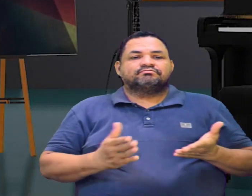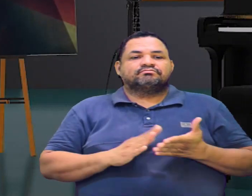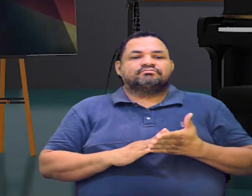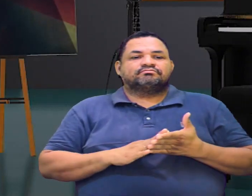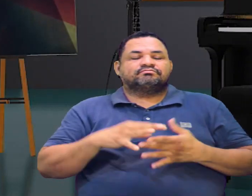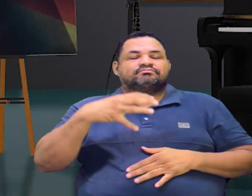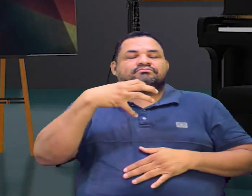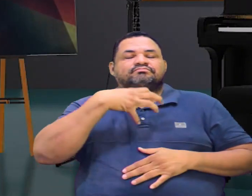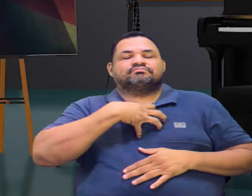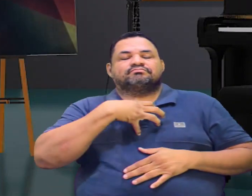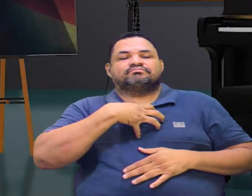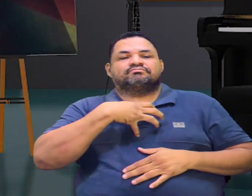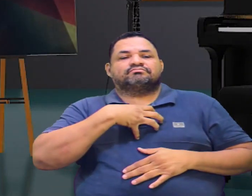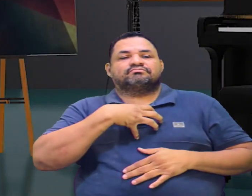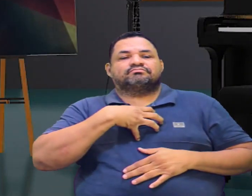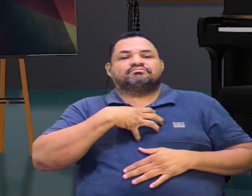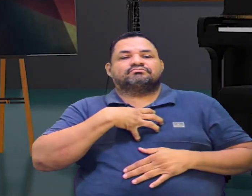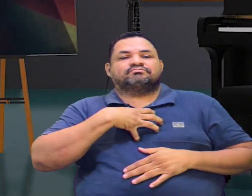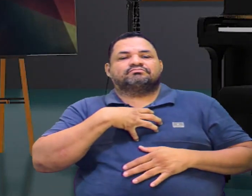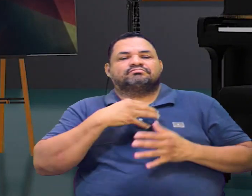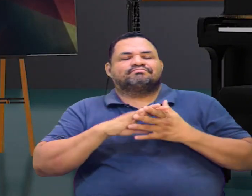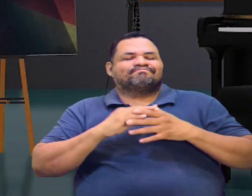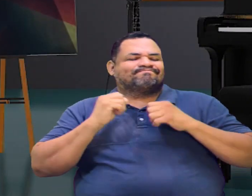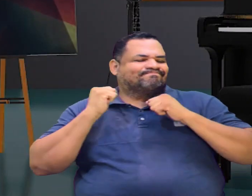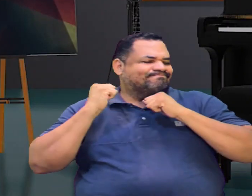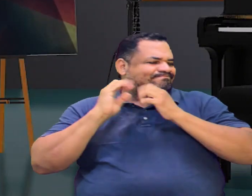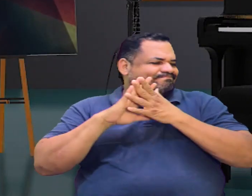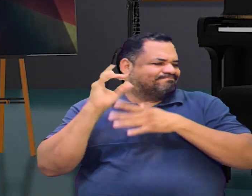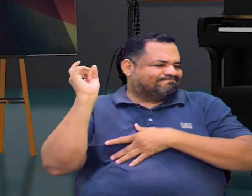e sentires uma cruz